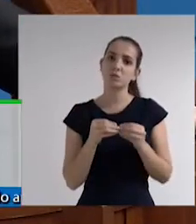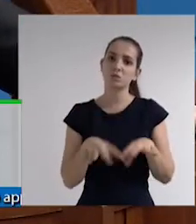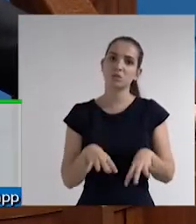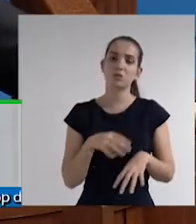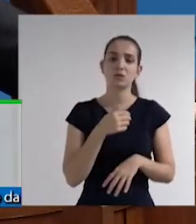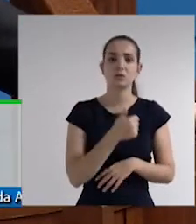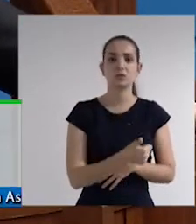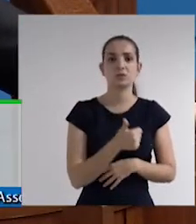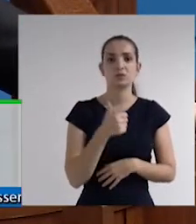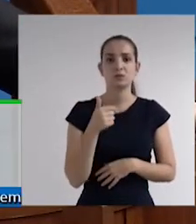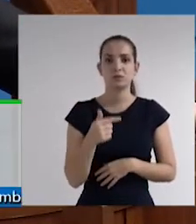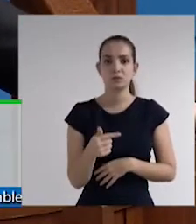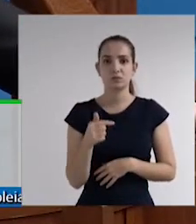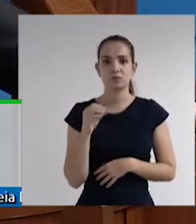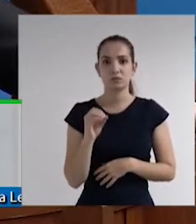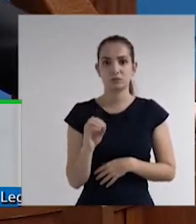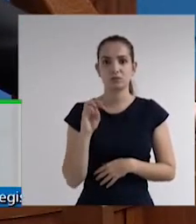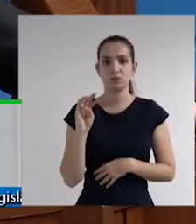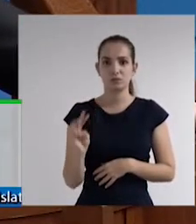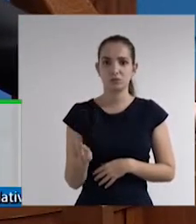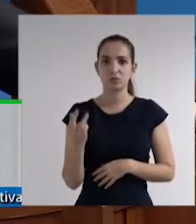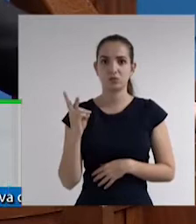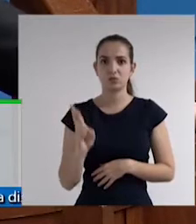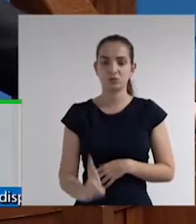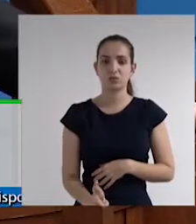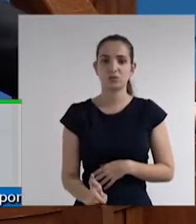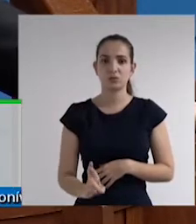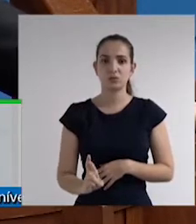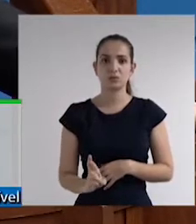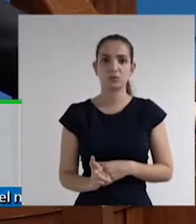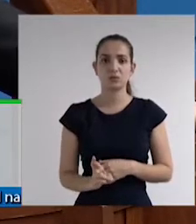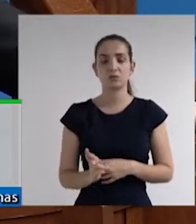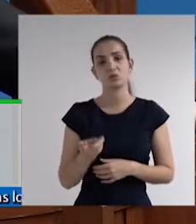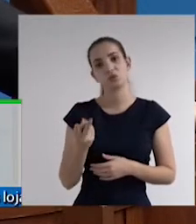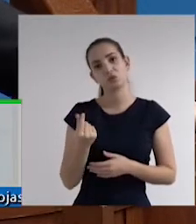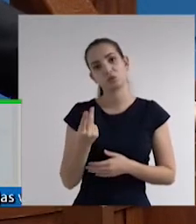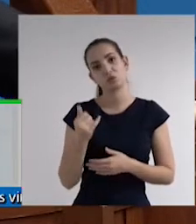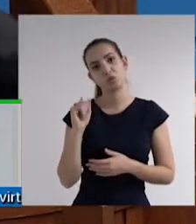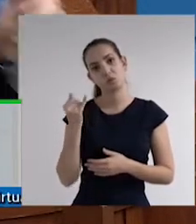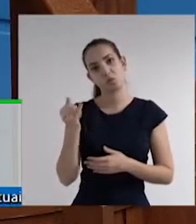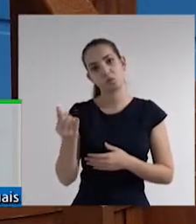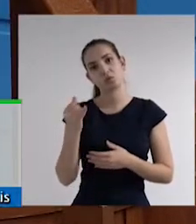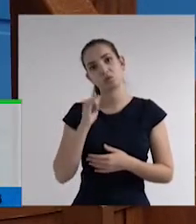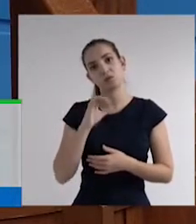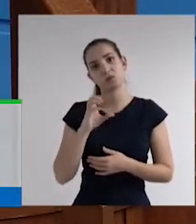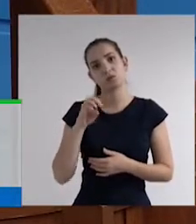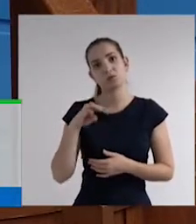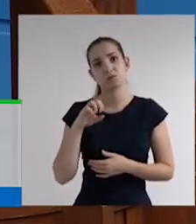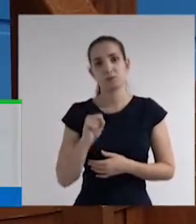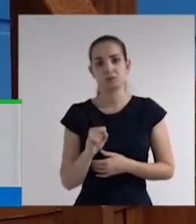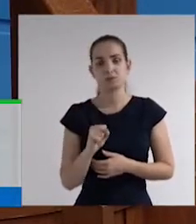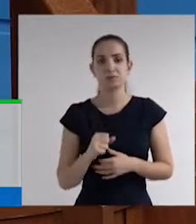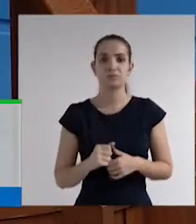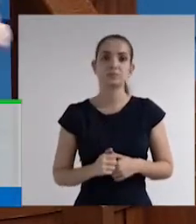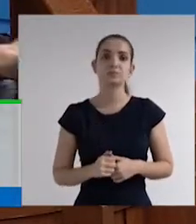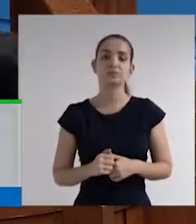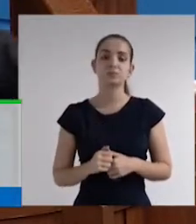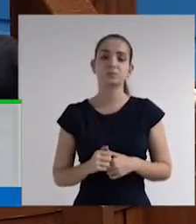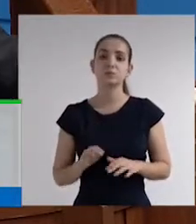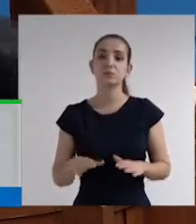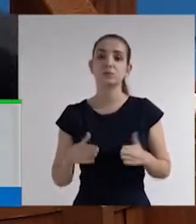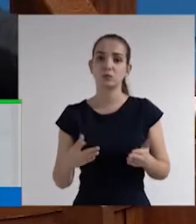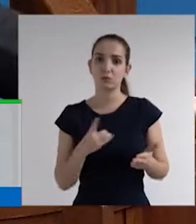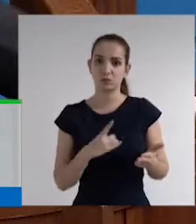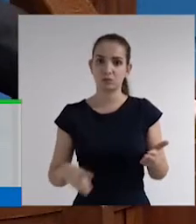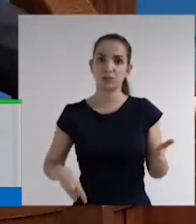de 170 milhões de reais de arrecadação de ICMS. Quando o deputado